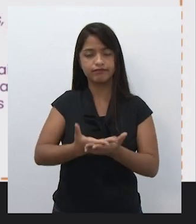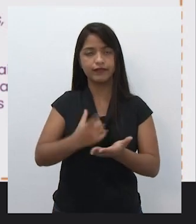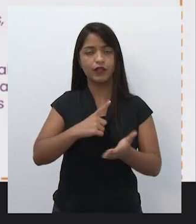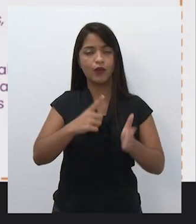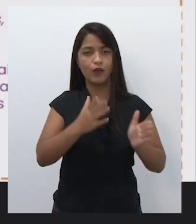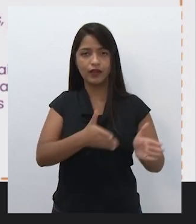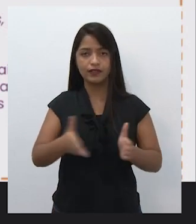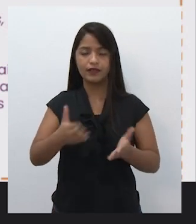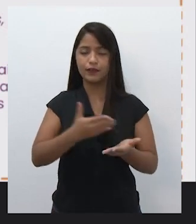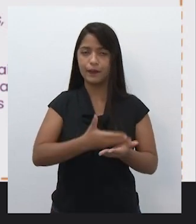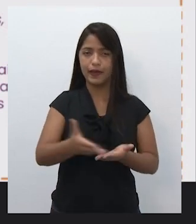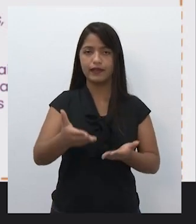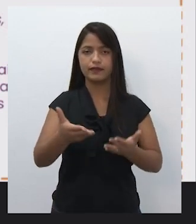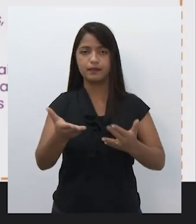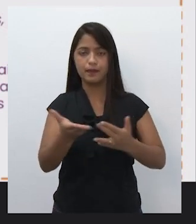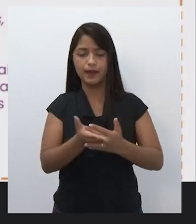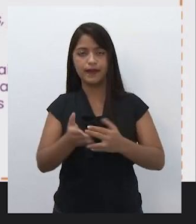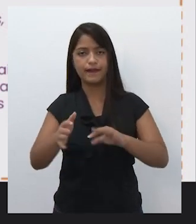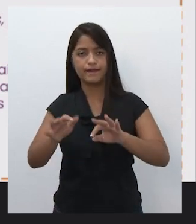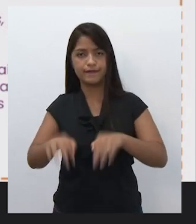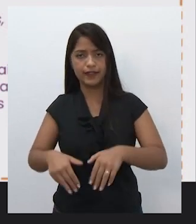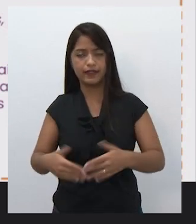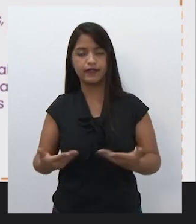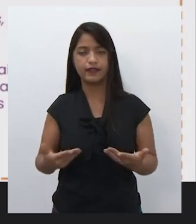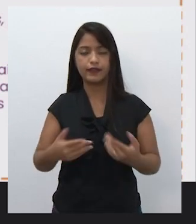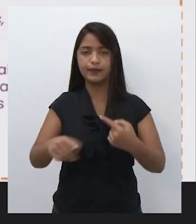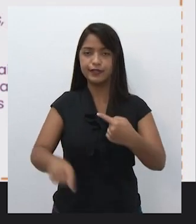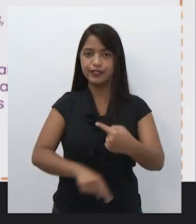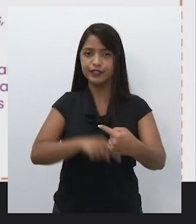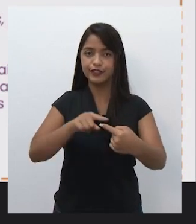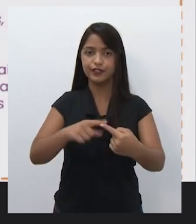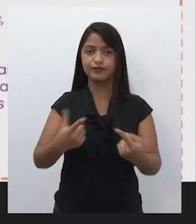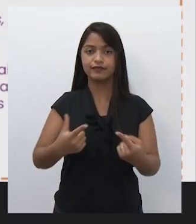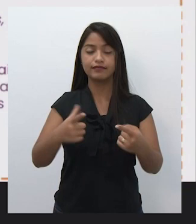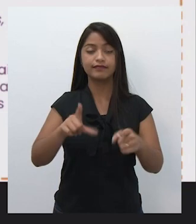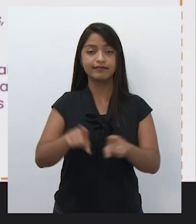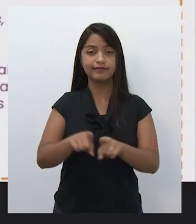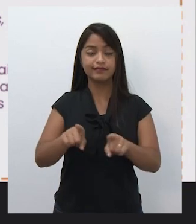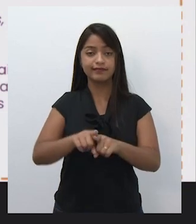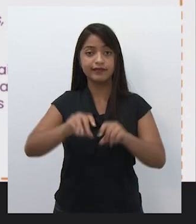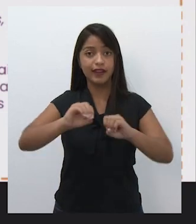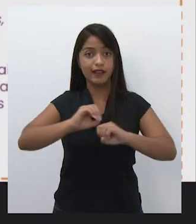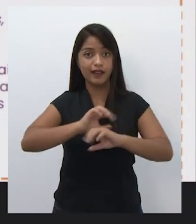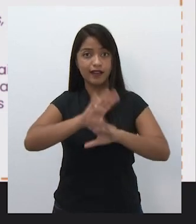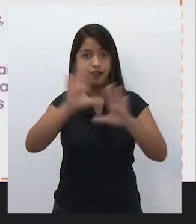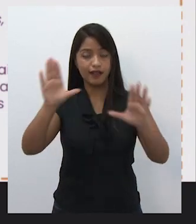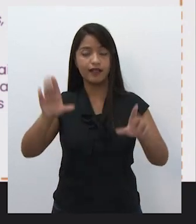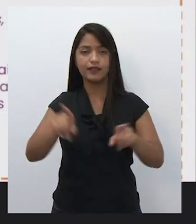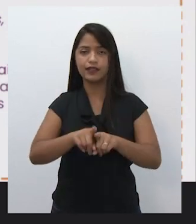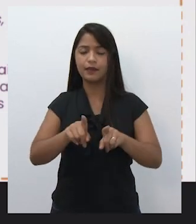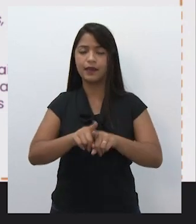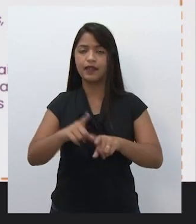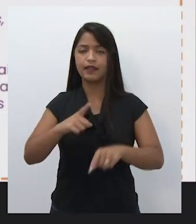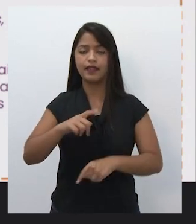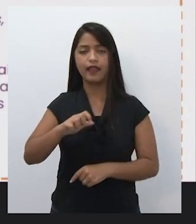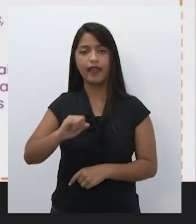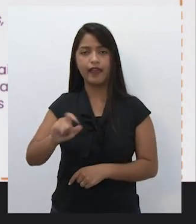começo, meio e fim, com objetivos, com clareza do que eles querem ser, com os eixos